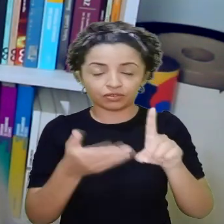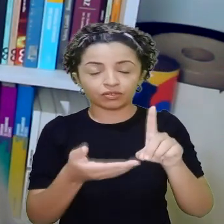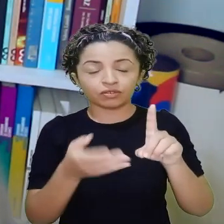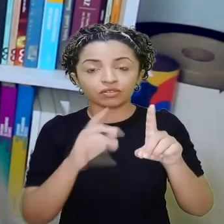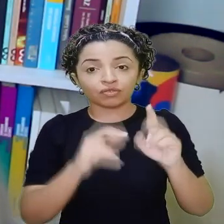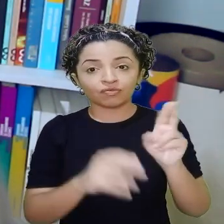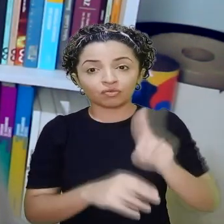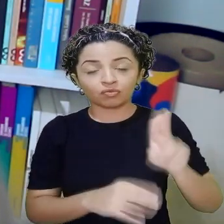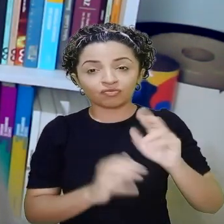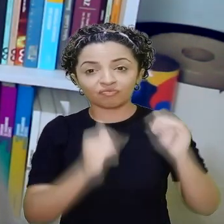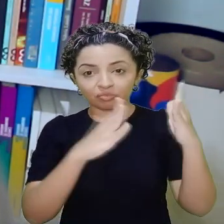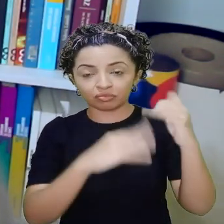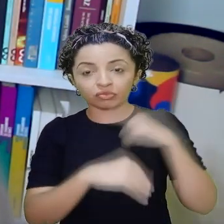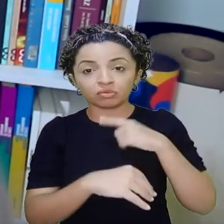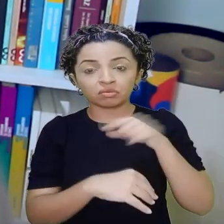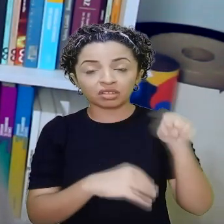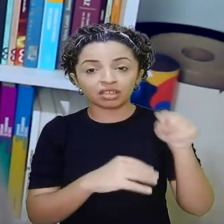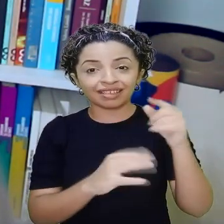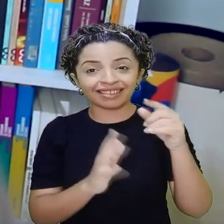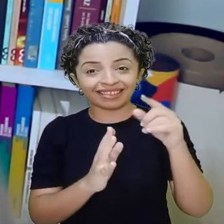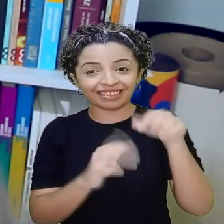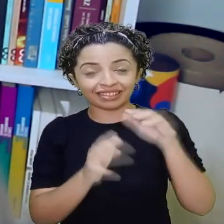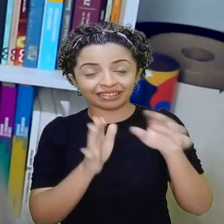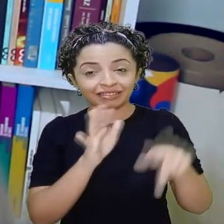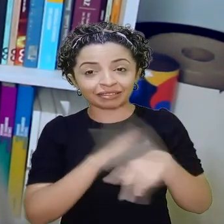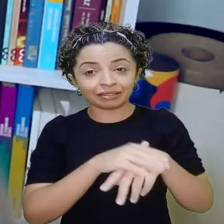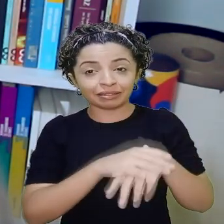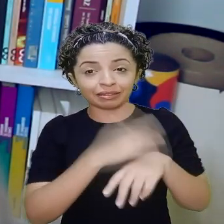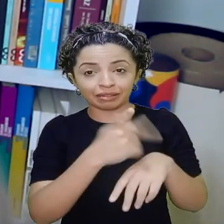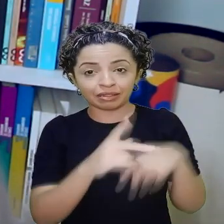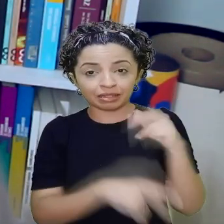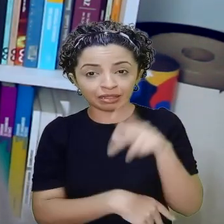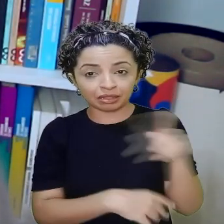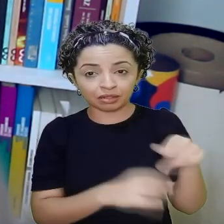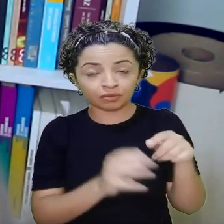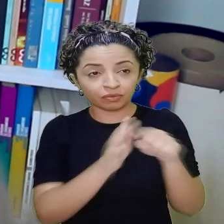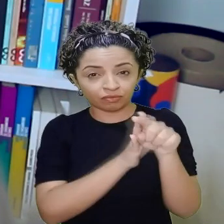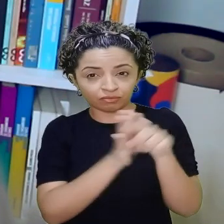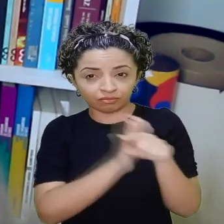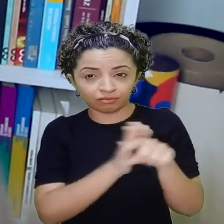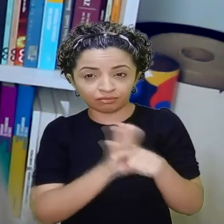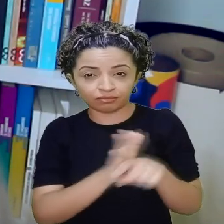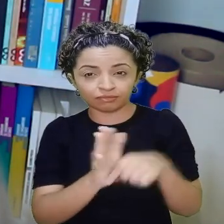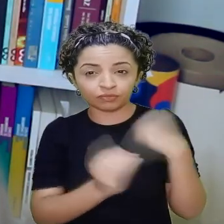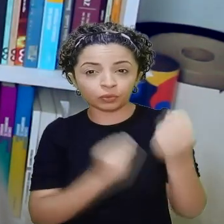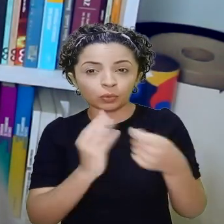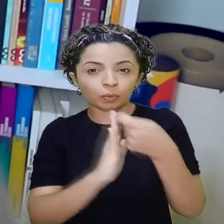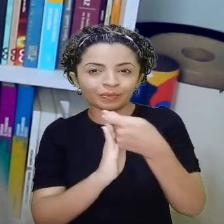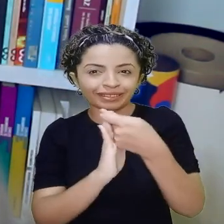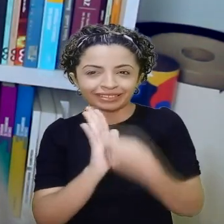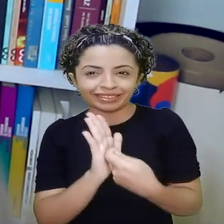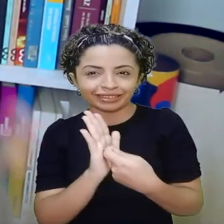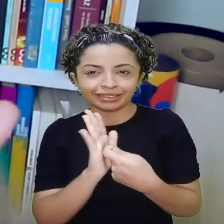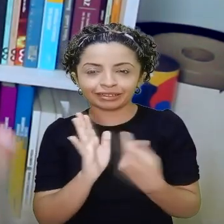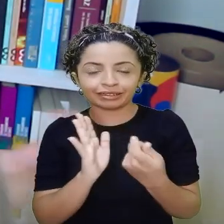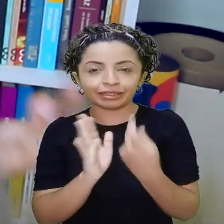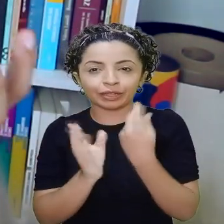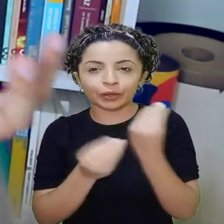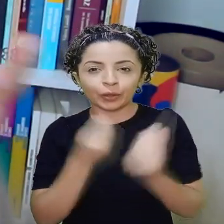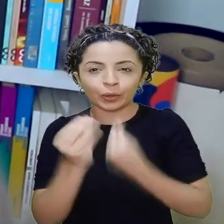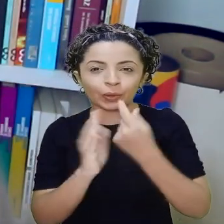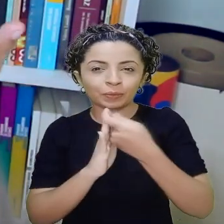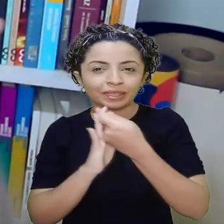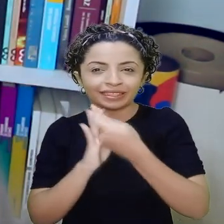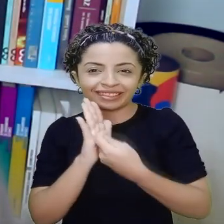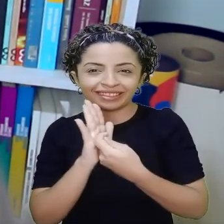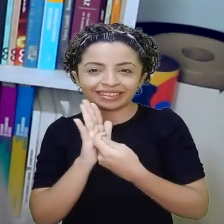que ele traz a trajetória aqui dos momentos chaves na nossa história da escrita, né? Como a